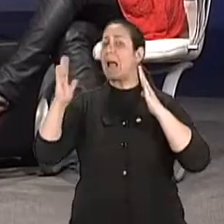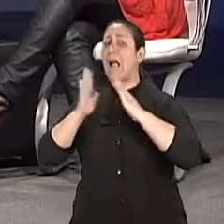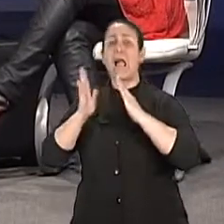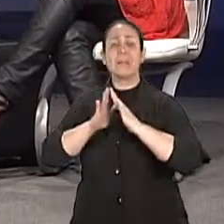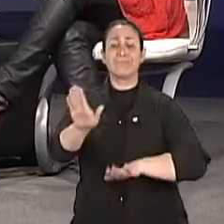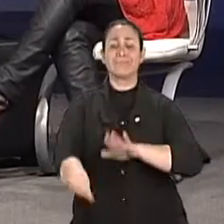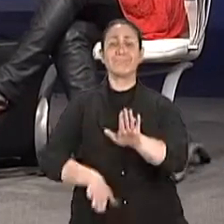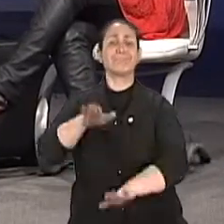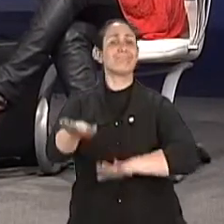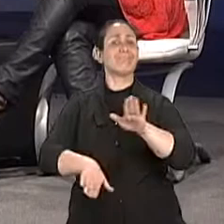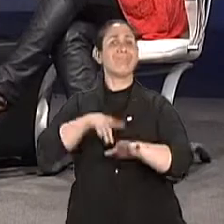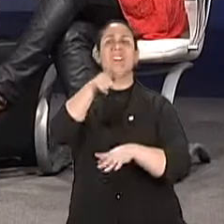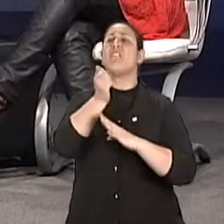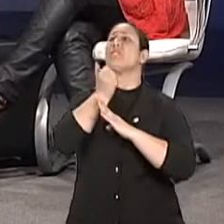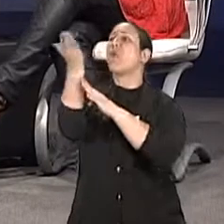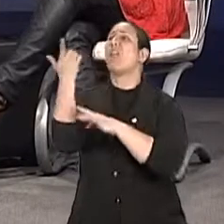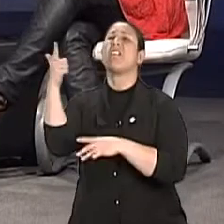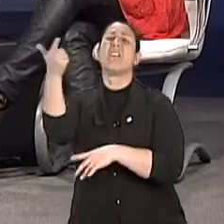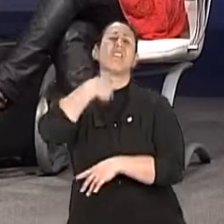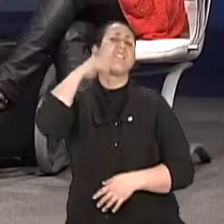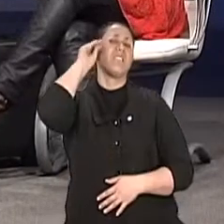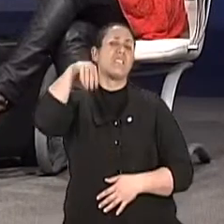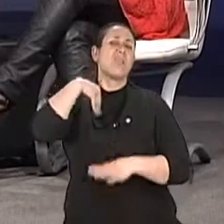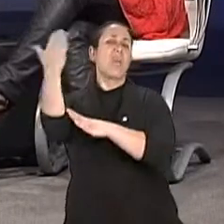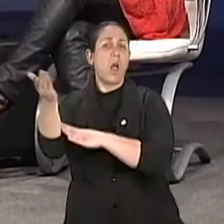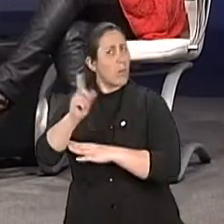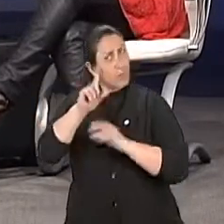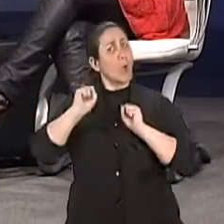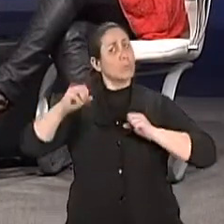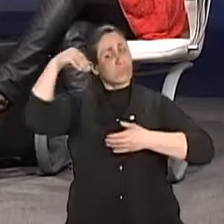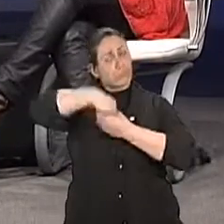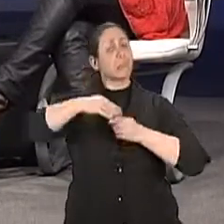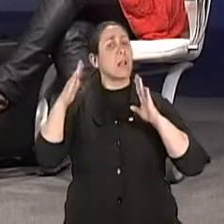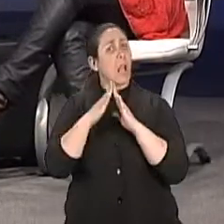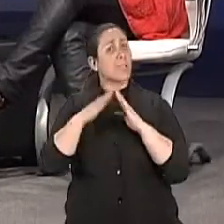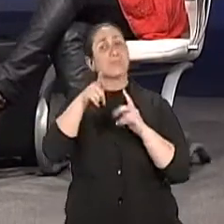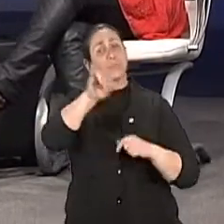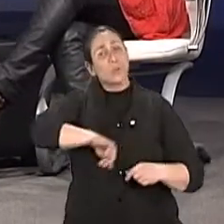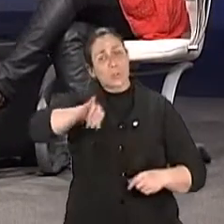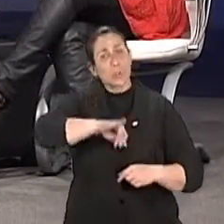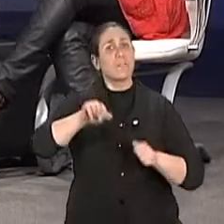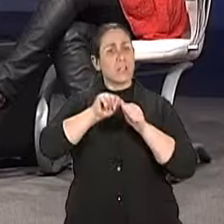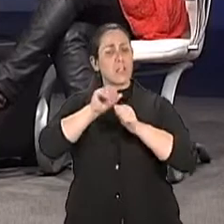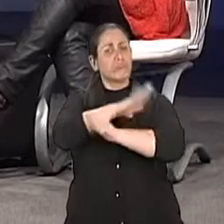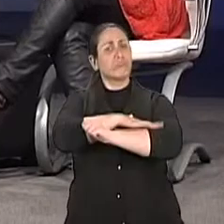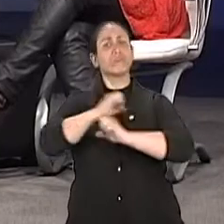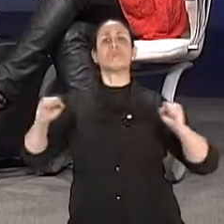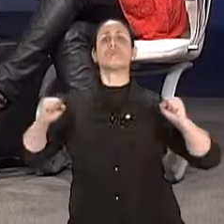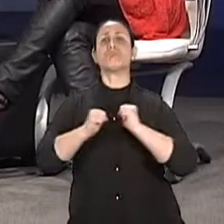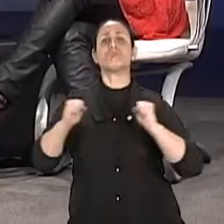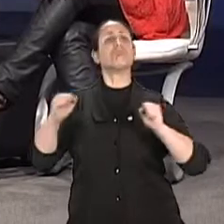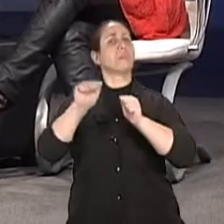a consciência que está caminhando, né? Fazer um movimento com os membros, mesmo sentados com braços